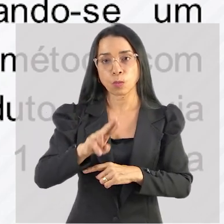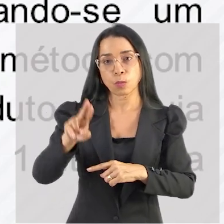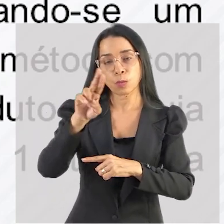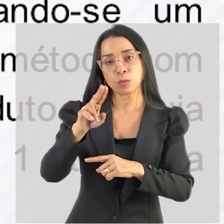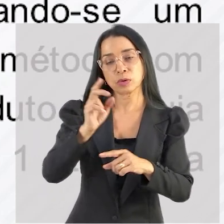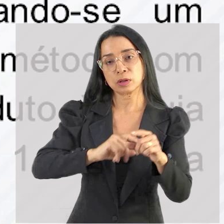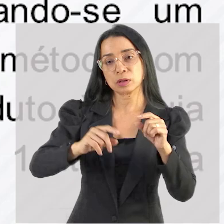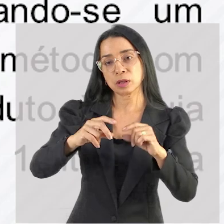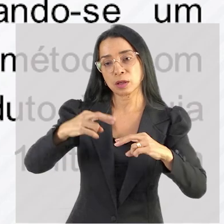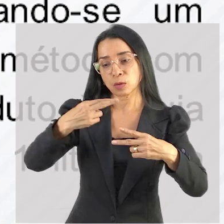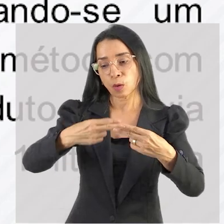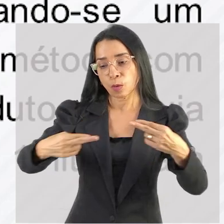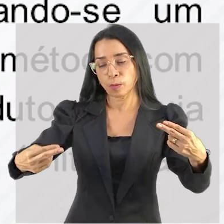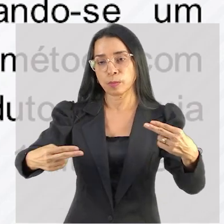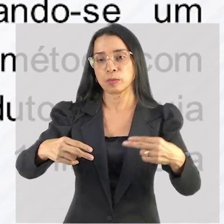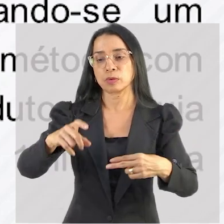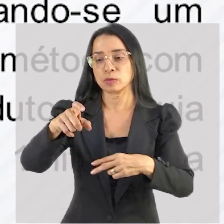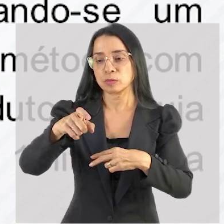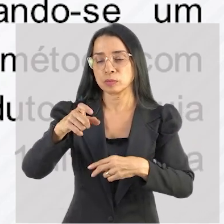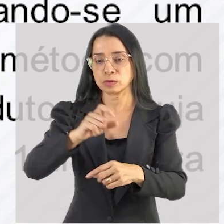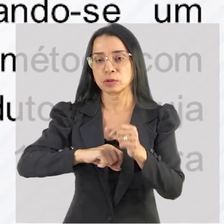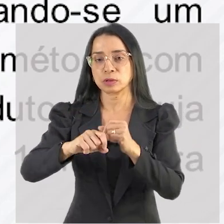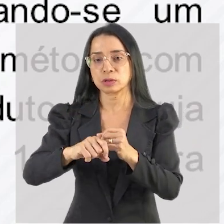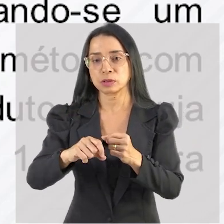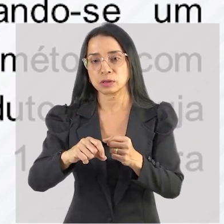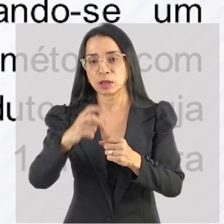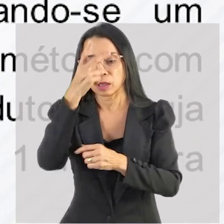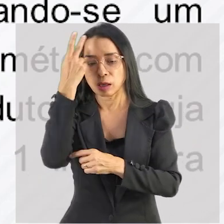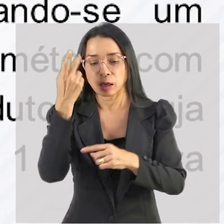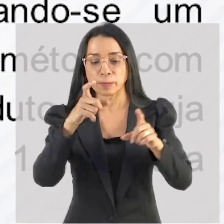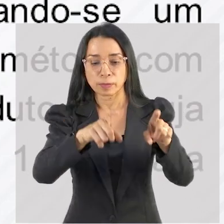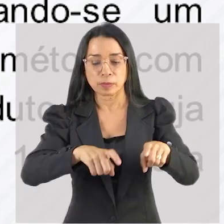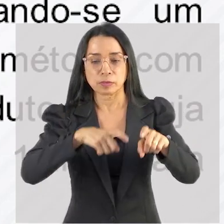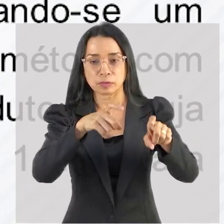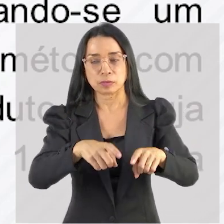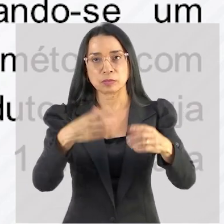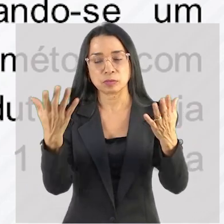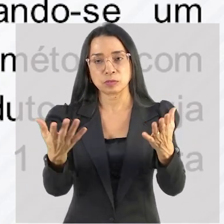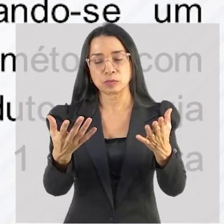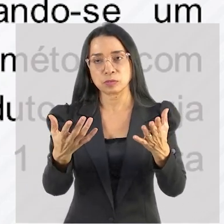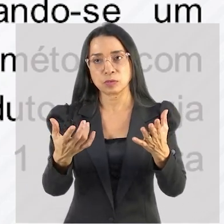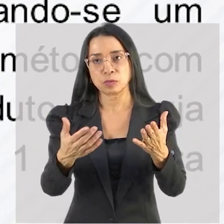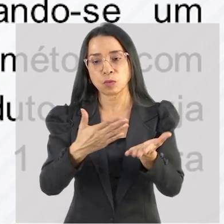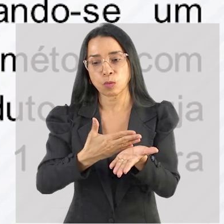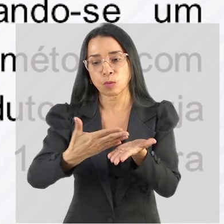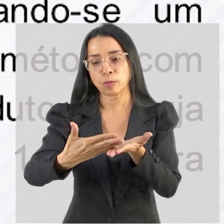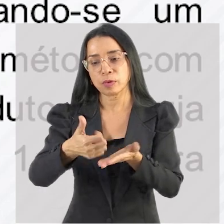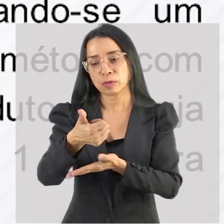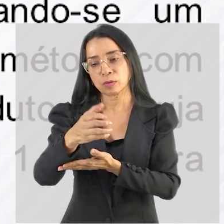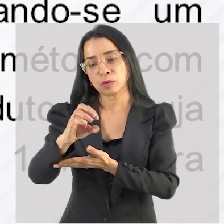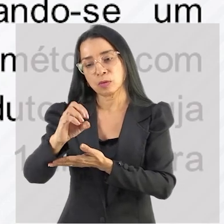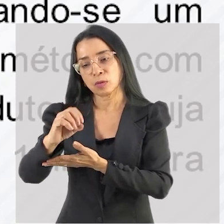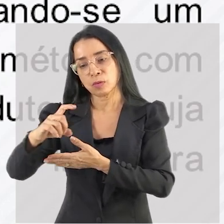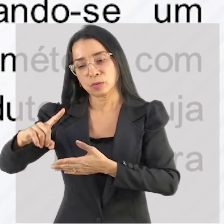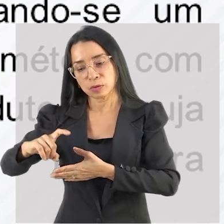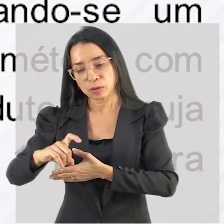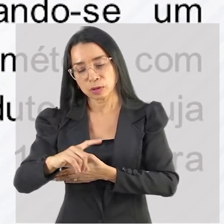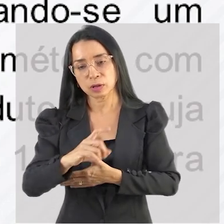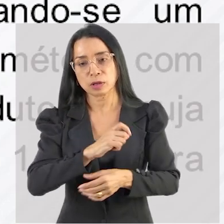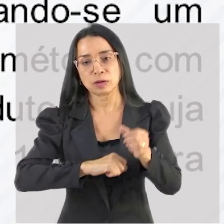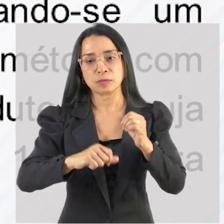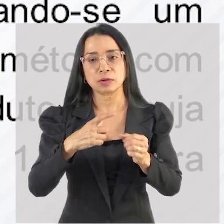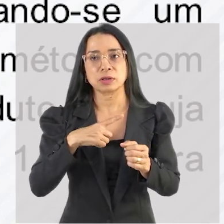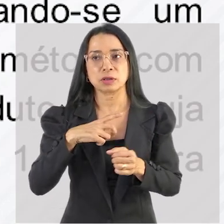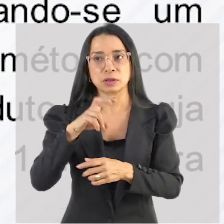O agricultor decide iniciar esse método com 100 larvas, certo? E dispõe de 5 litros do